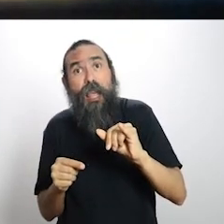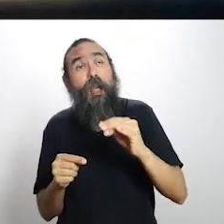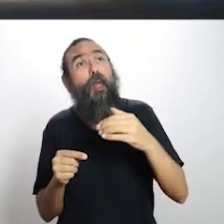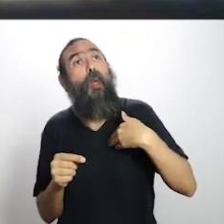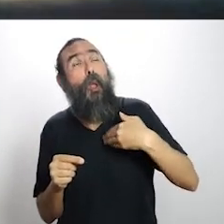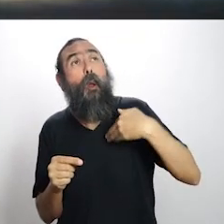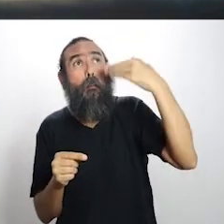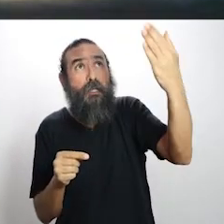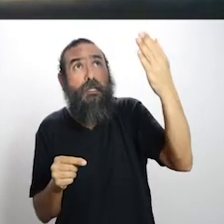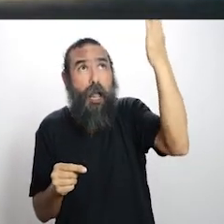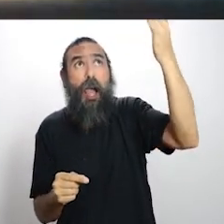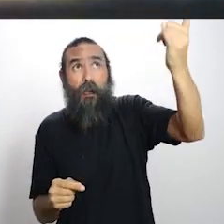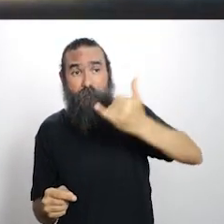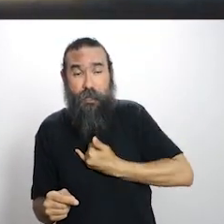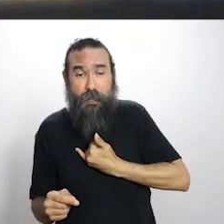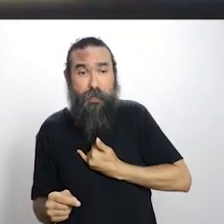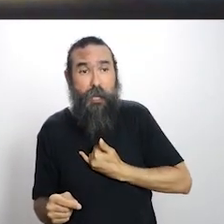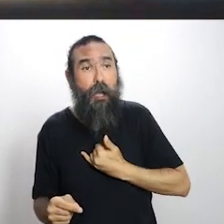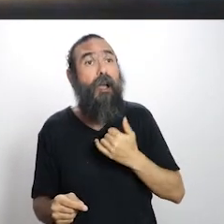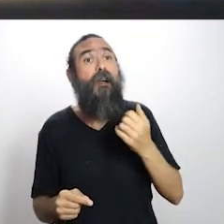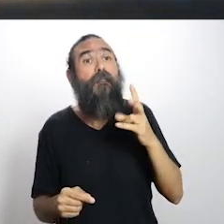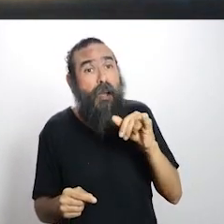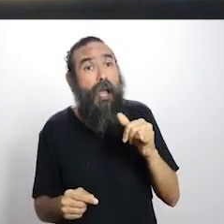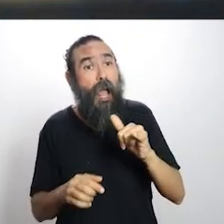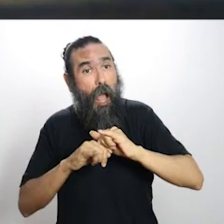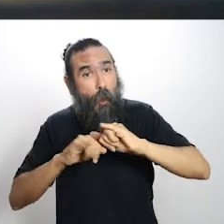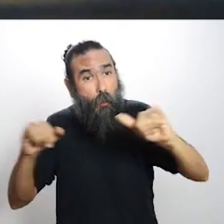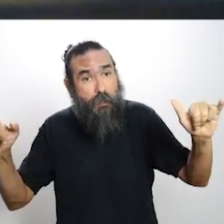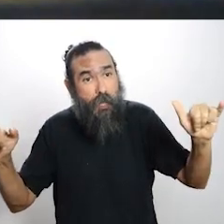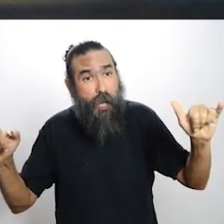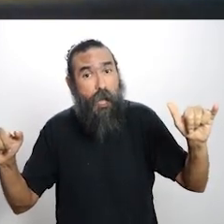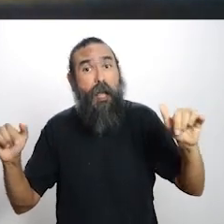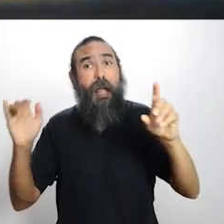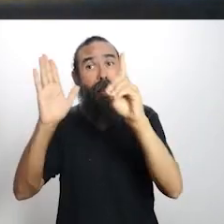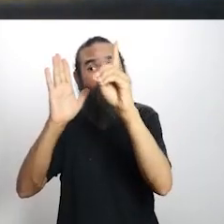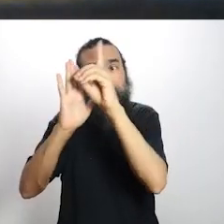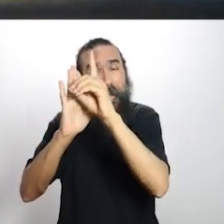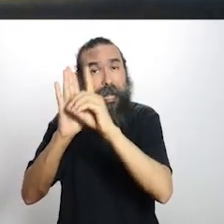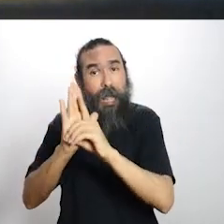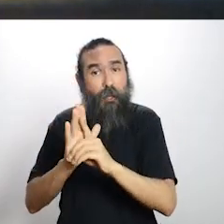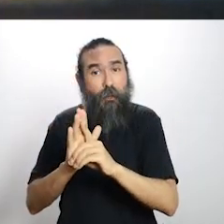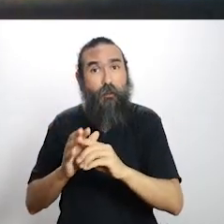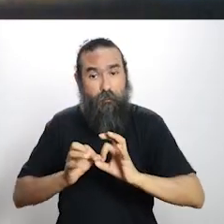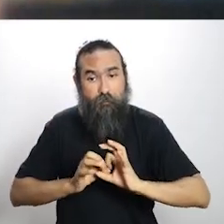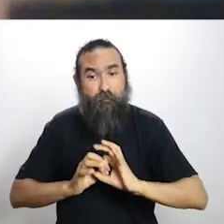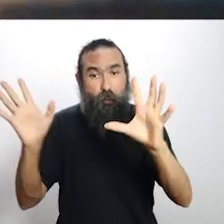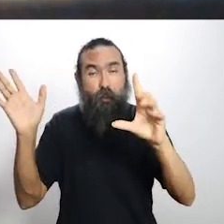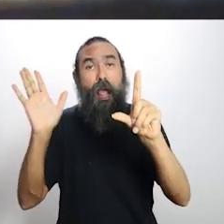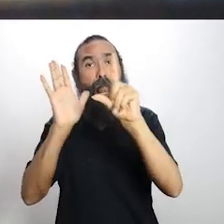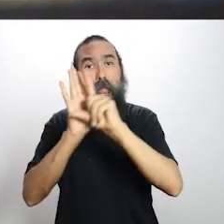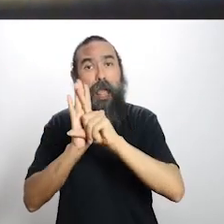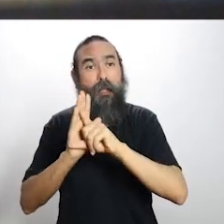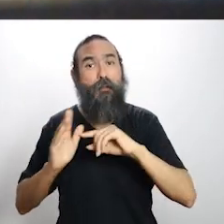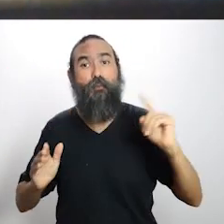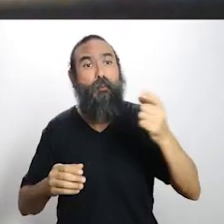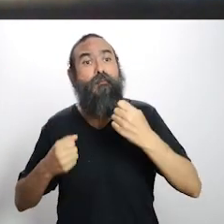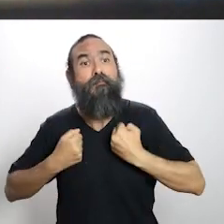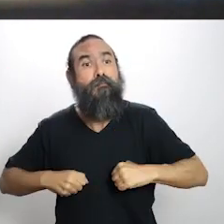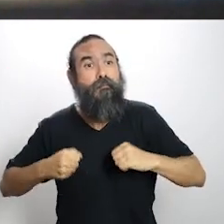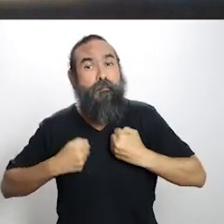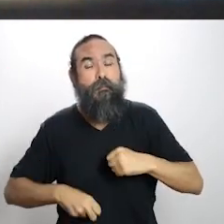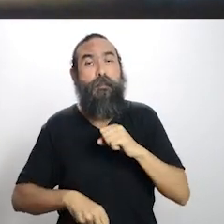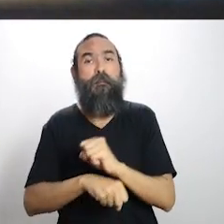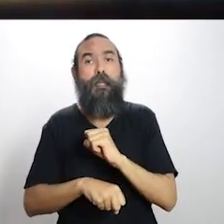avisem, aqui estava falando com a liderança, se ele vai anunciar a publicação do decreto de regulamentação tão esperado. Então, a questão